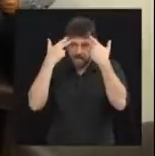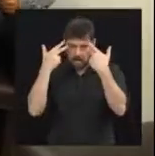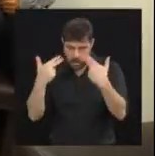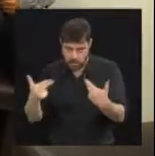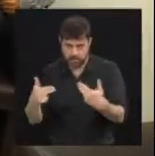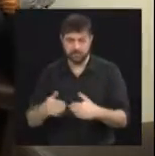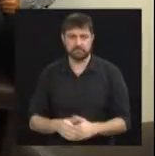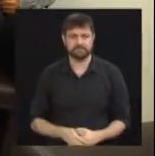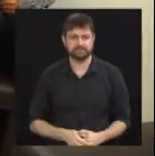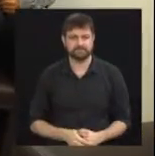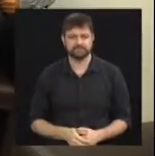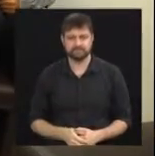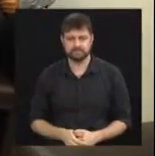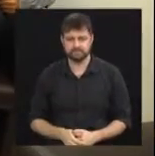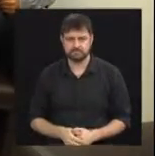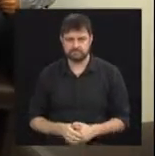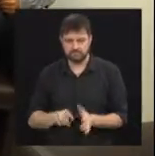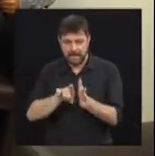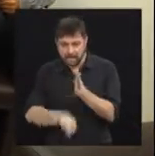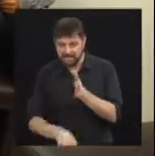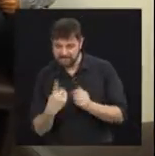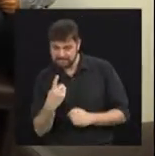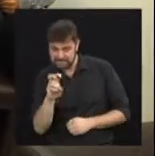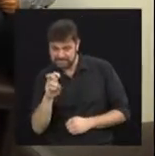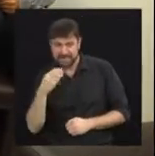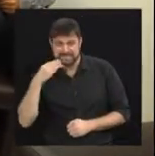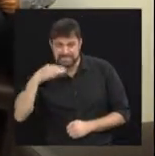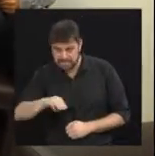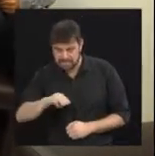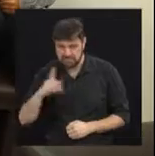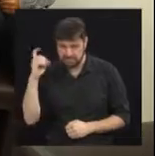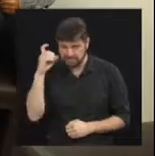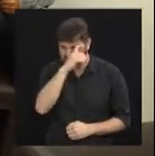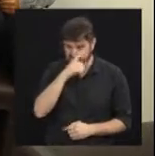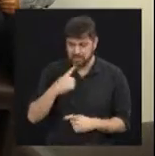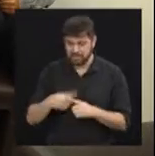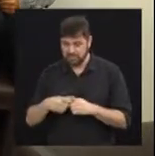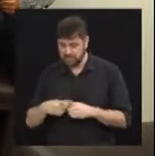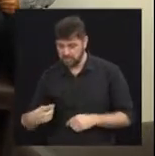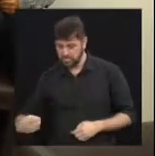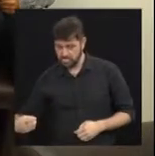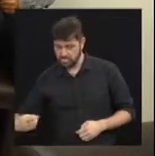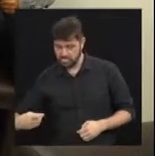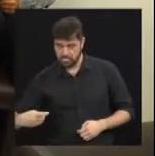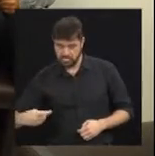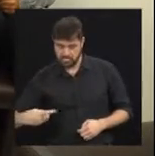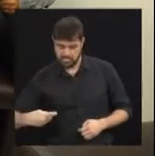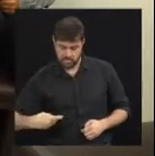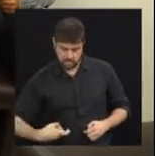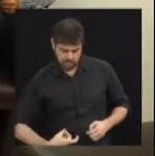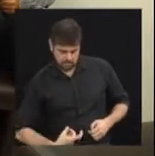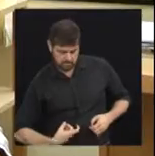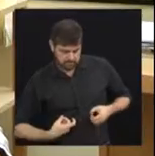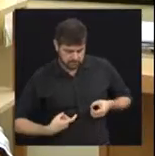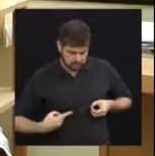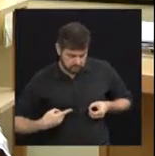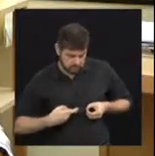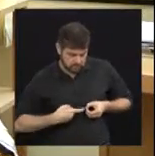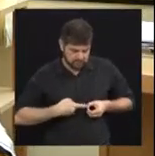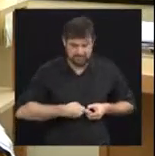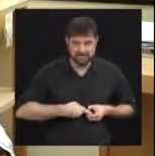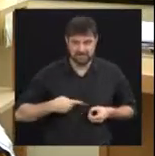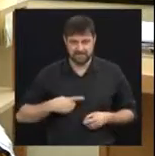de sêmen ejaculado. Agora, menos de 15 milhões, isso dificulta, porque até ele chegar, percorrer todo o processo... Sim,